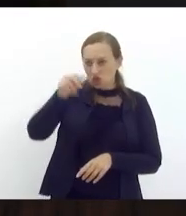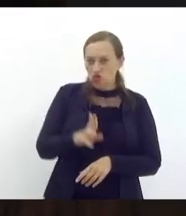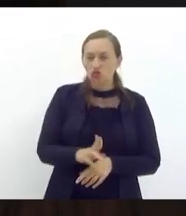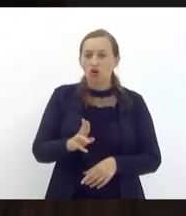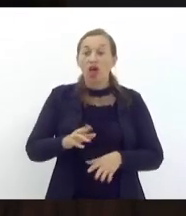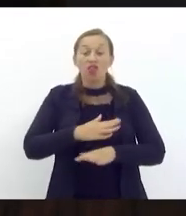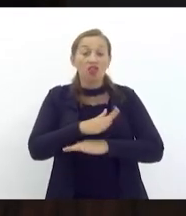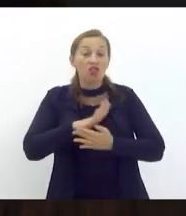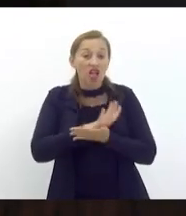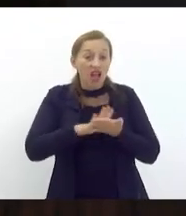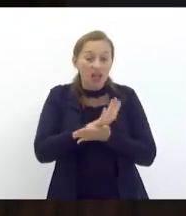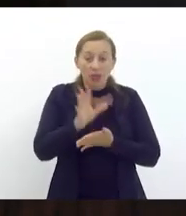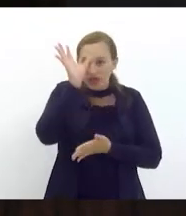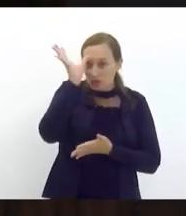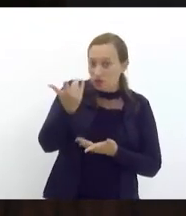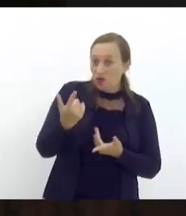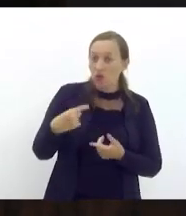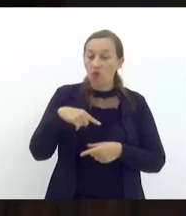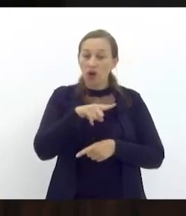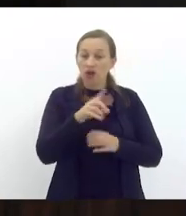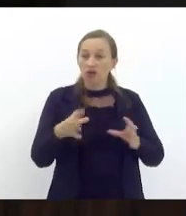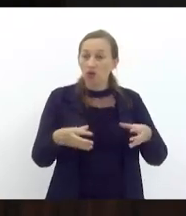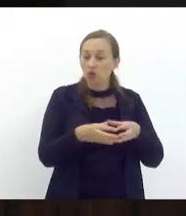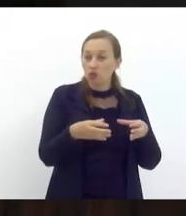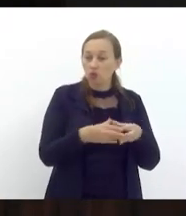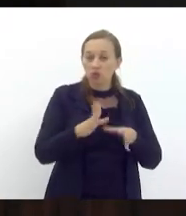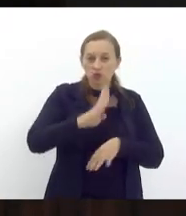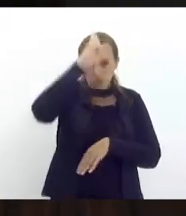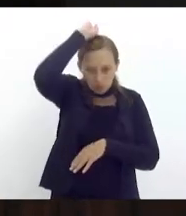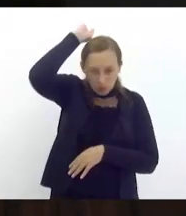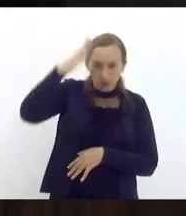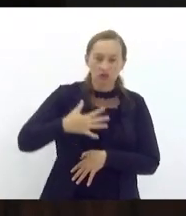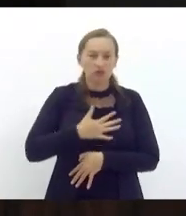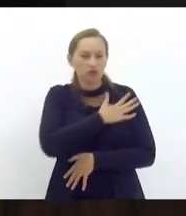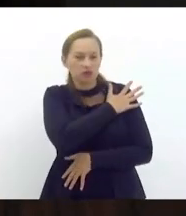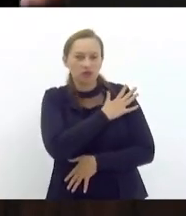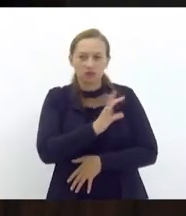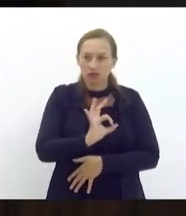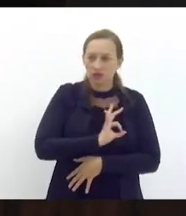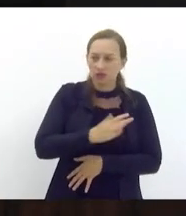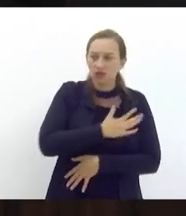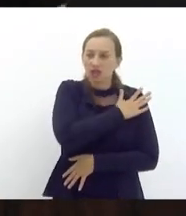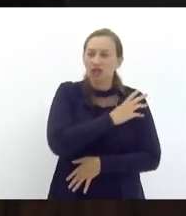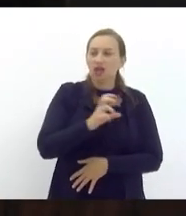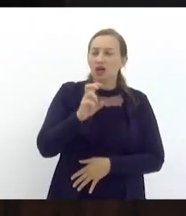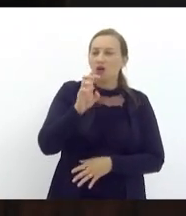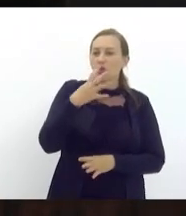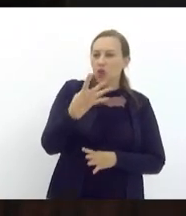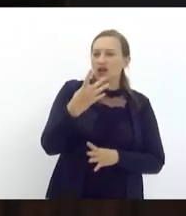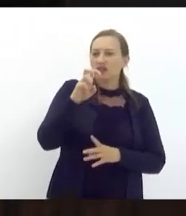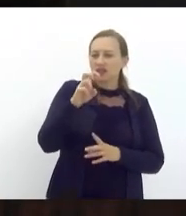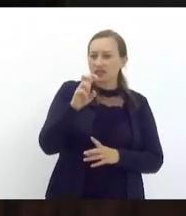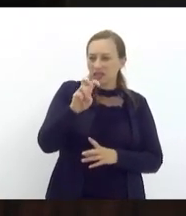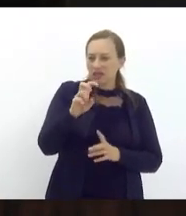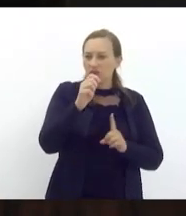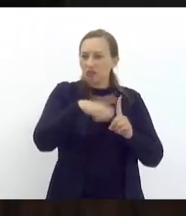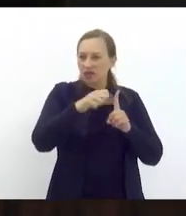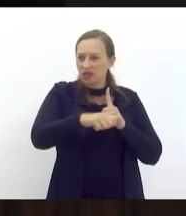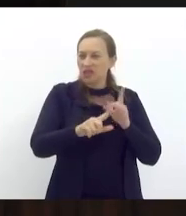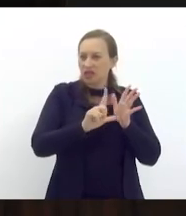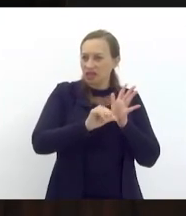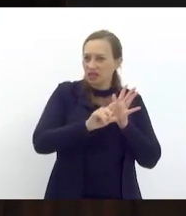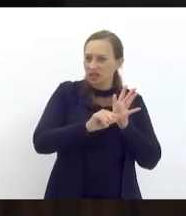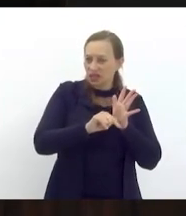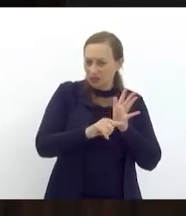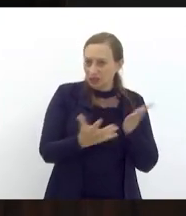porque lá estavam né a categoria do bombeiro militar da polícia militar com quatro cinco meses de salário atrasado e às vezes recebendo uma parte